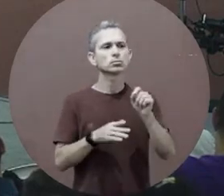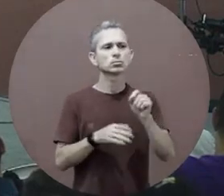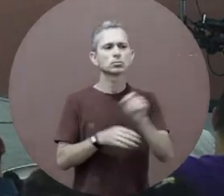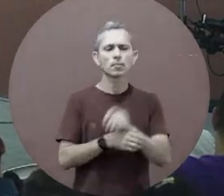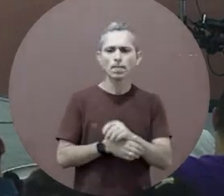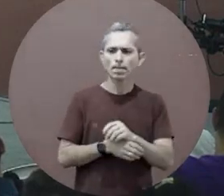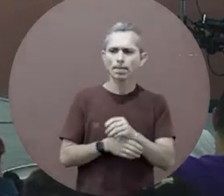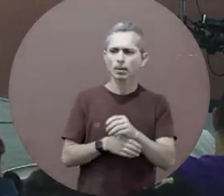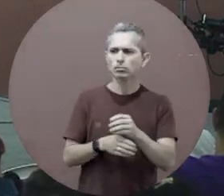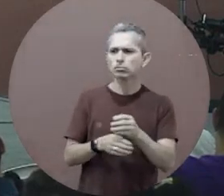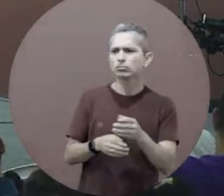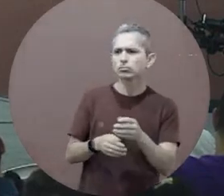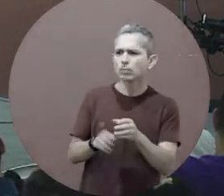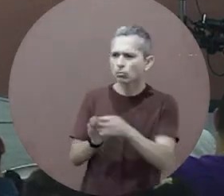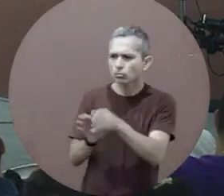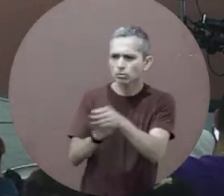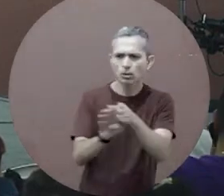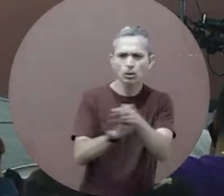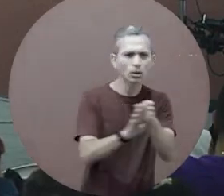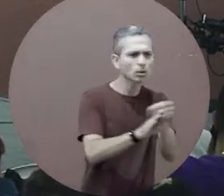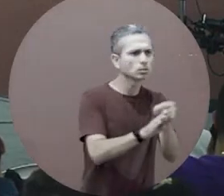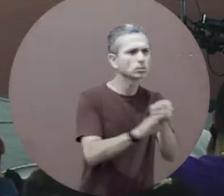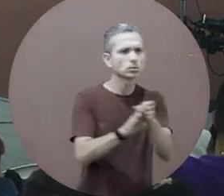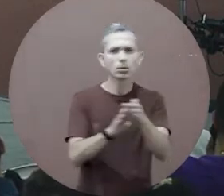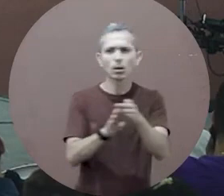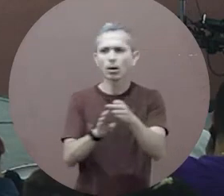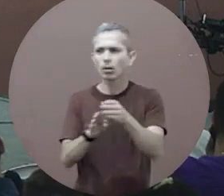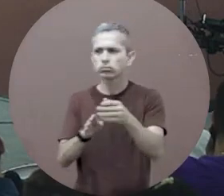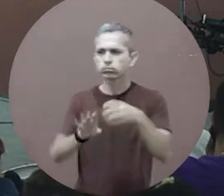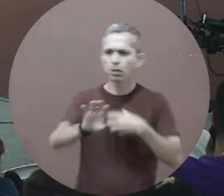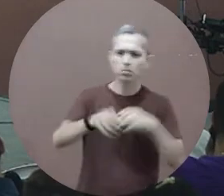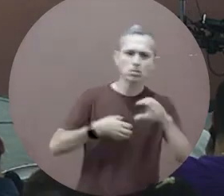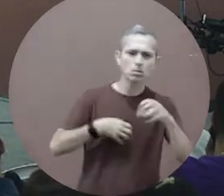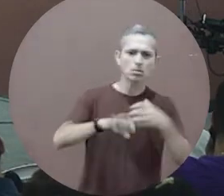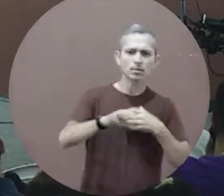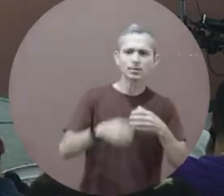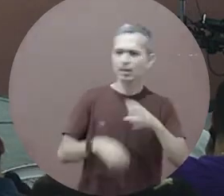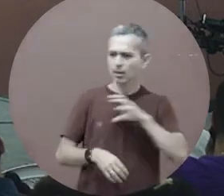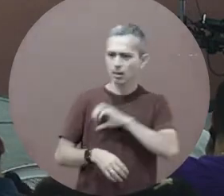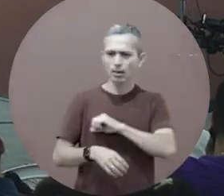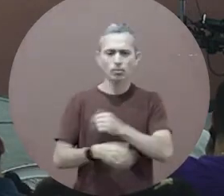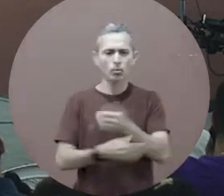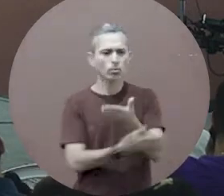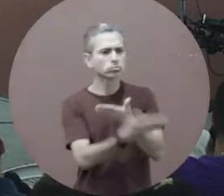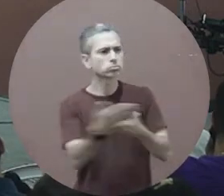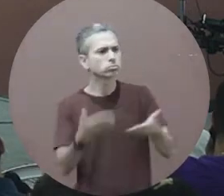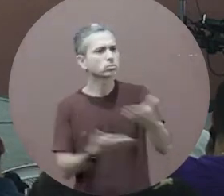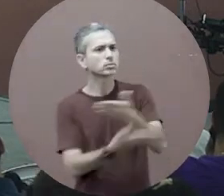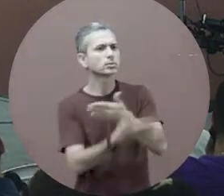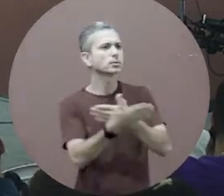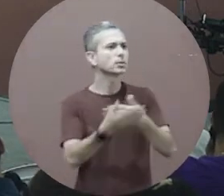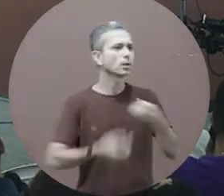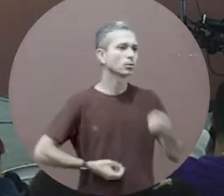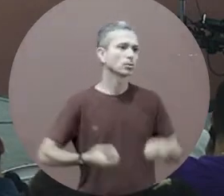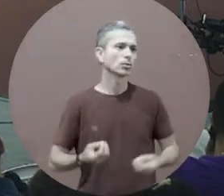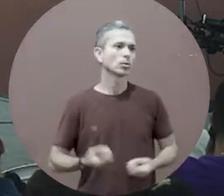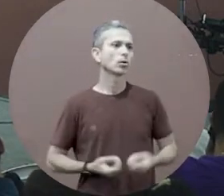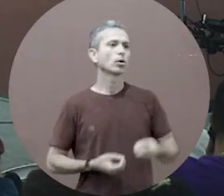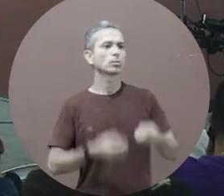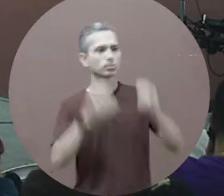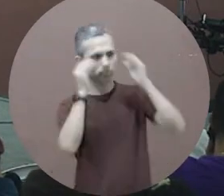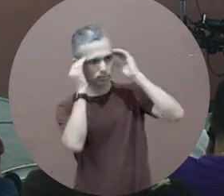aos outros no amor e na prática de uma vida de boas obras, na prática de obedecer a Deus.